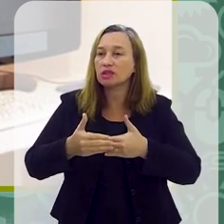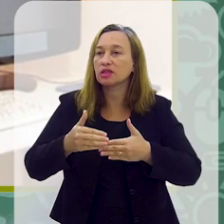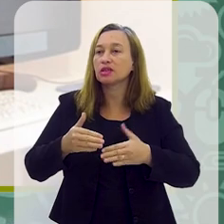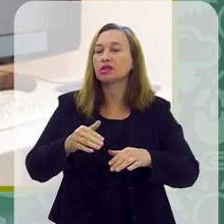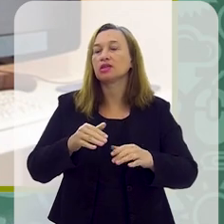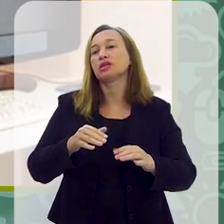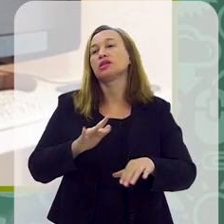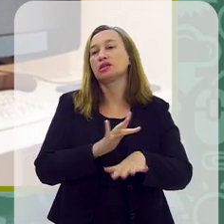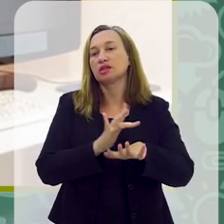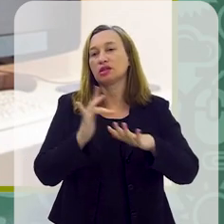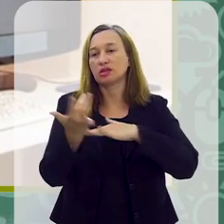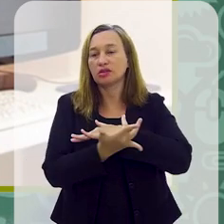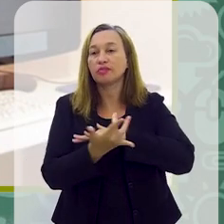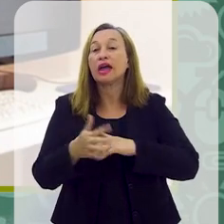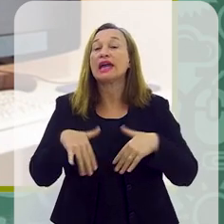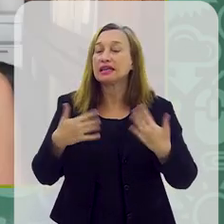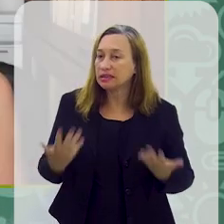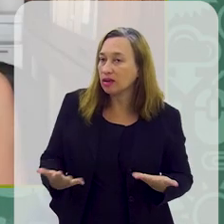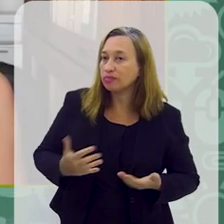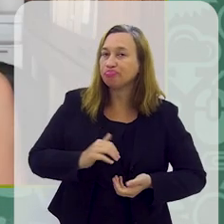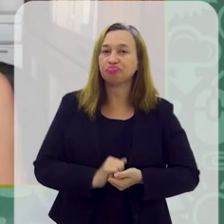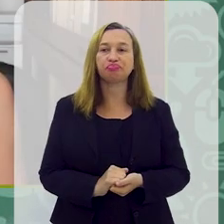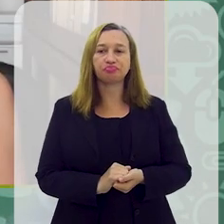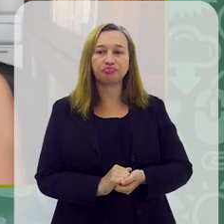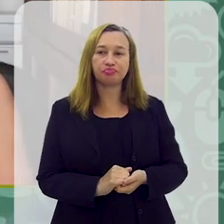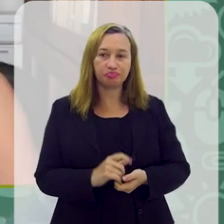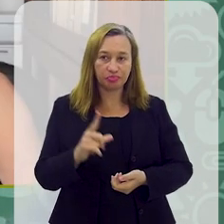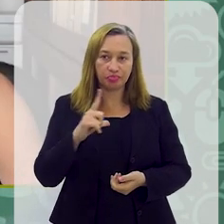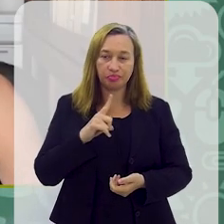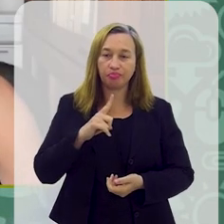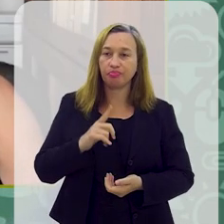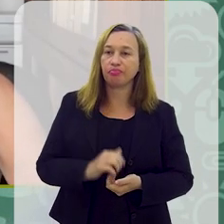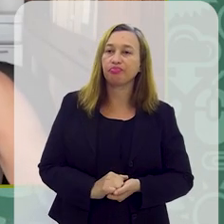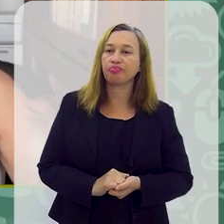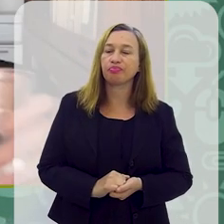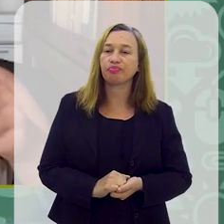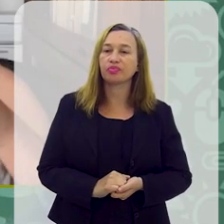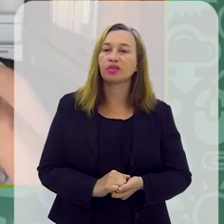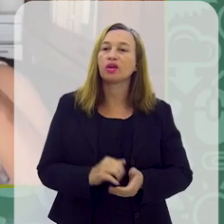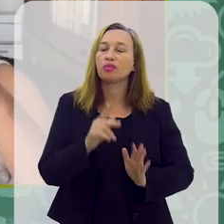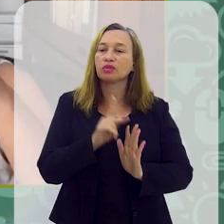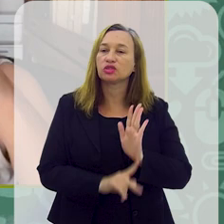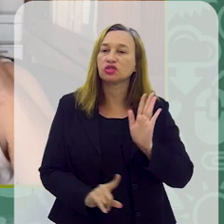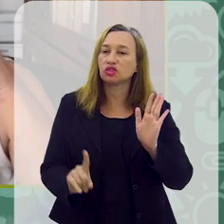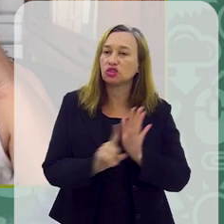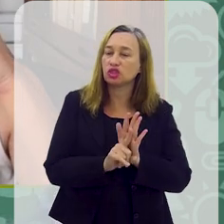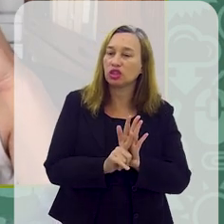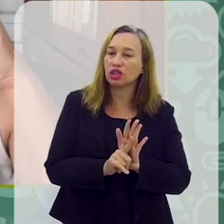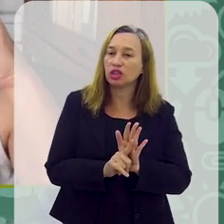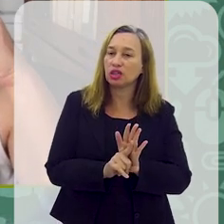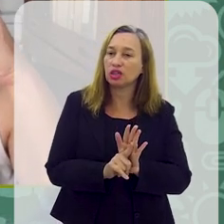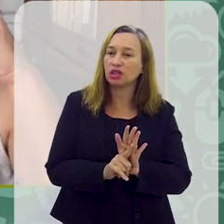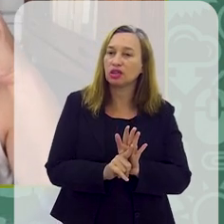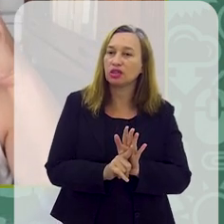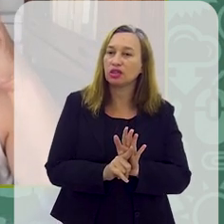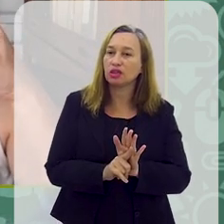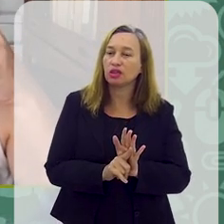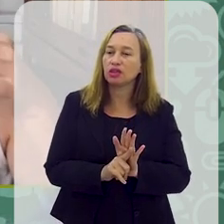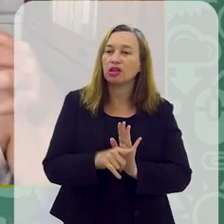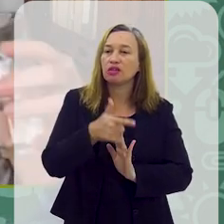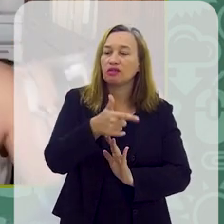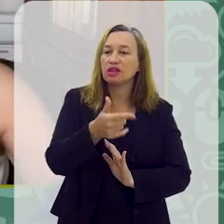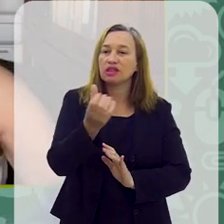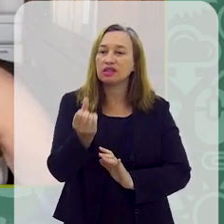da regulamentação das redes? Então, a gente teve a tentativa de passar um projeto de lei, que foi